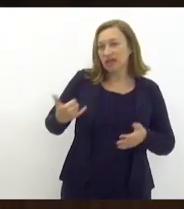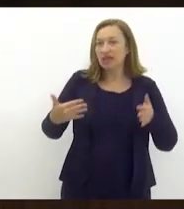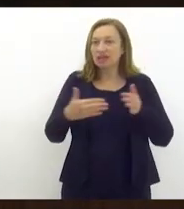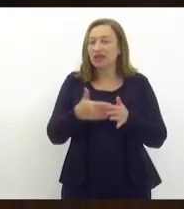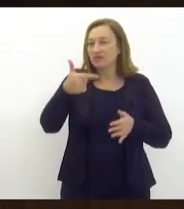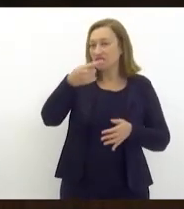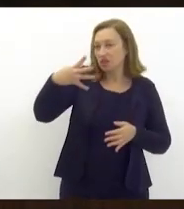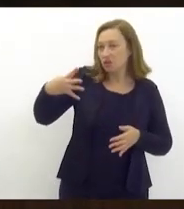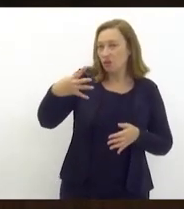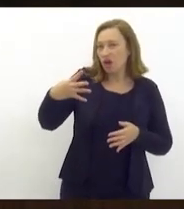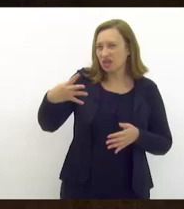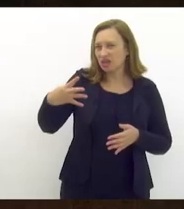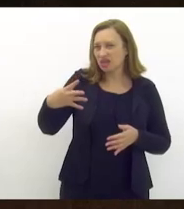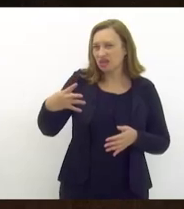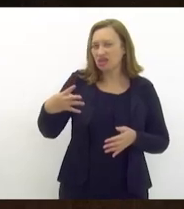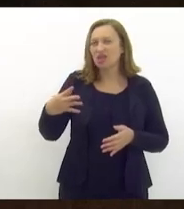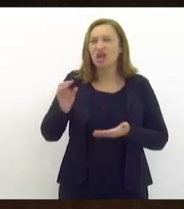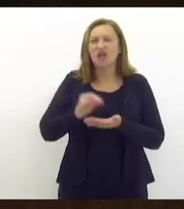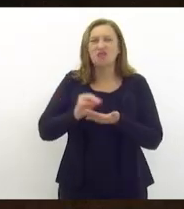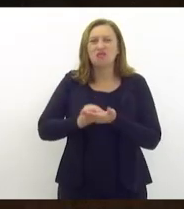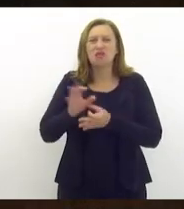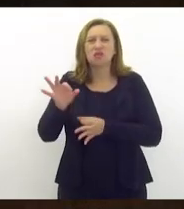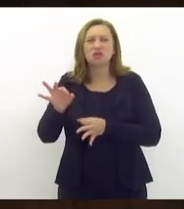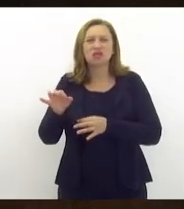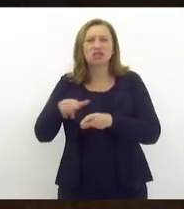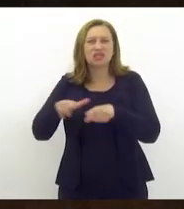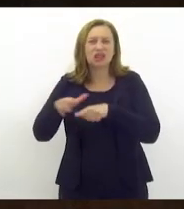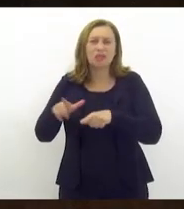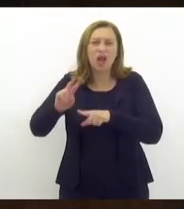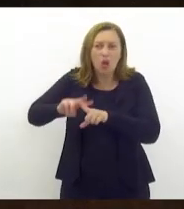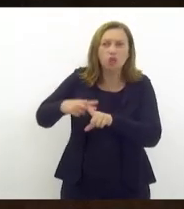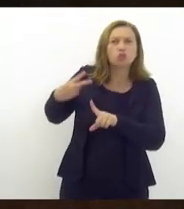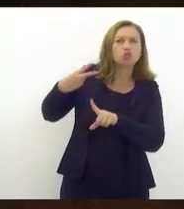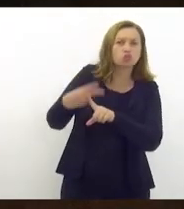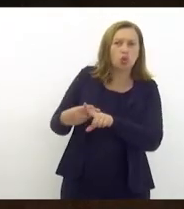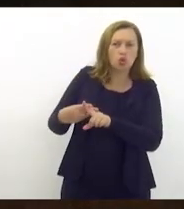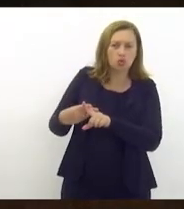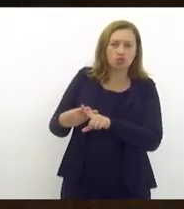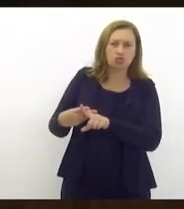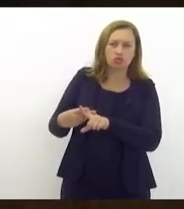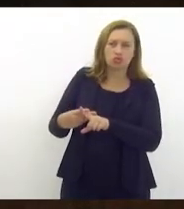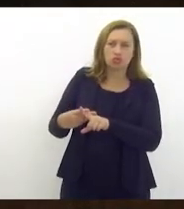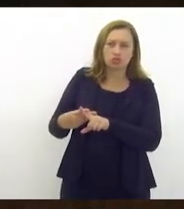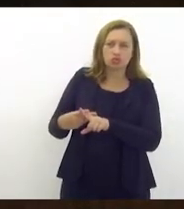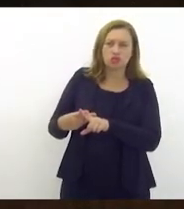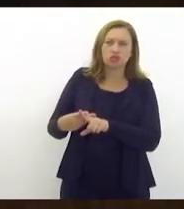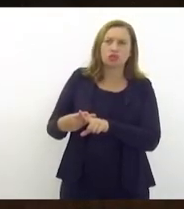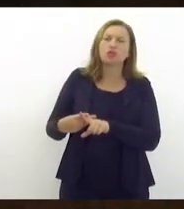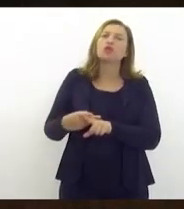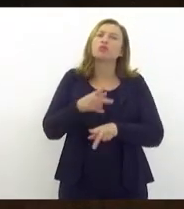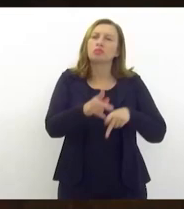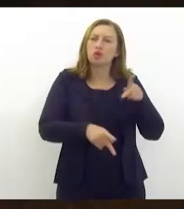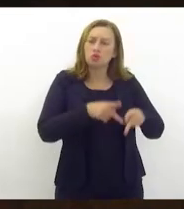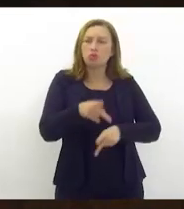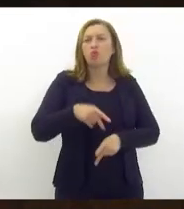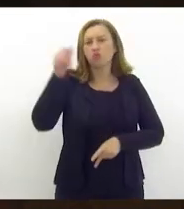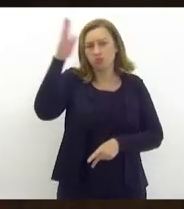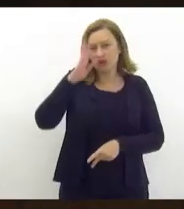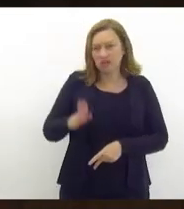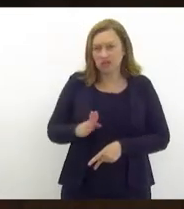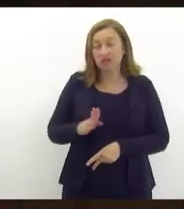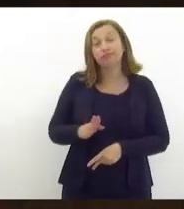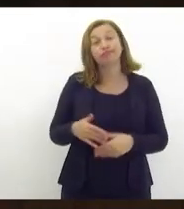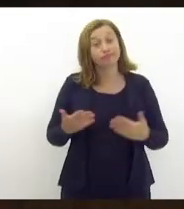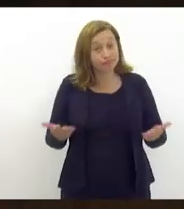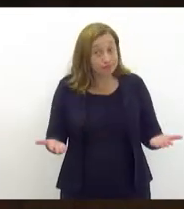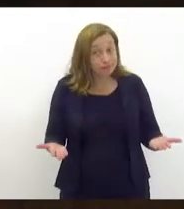de 18 a 24 anos, a taxa de desemprego é o dobro da média enfrentada pela população brasileira, que, diga-se